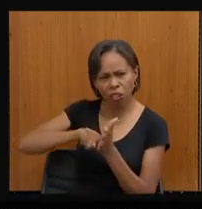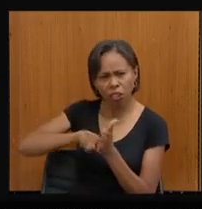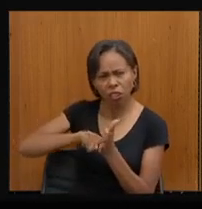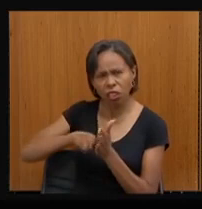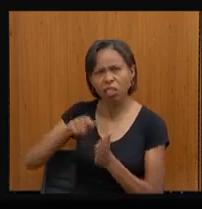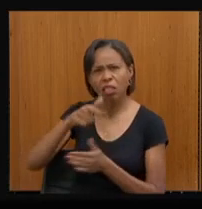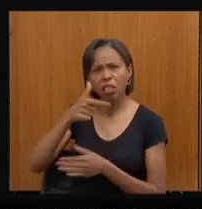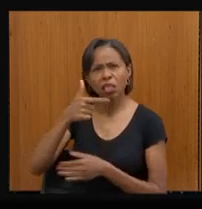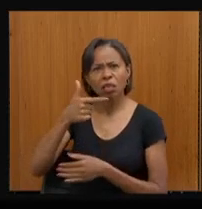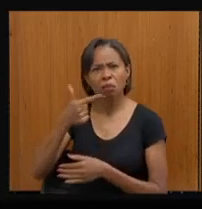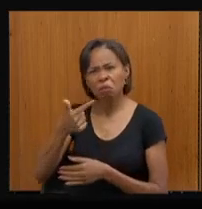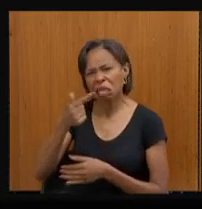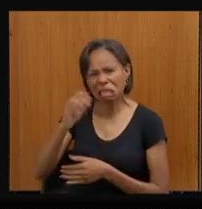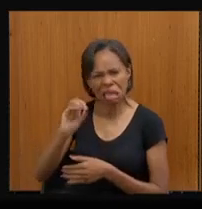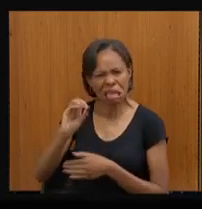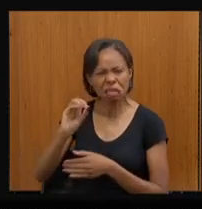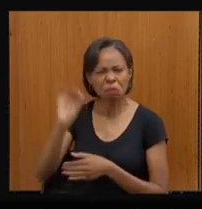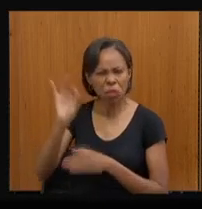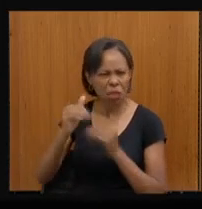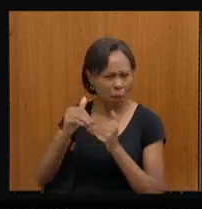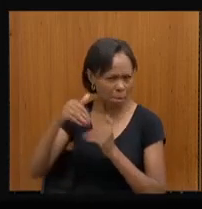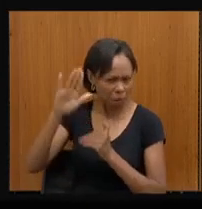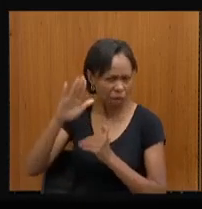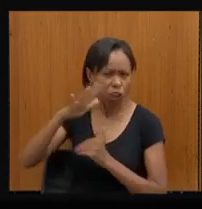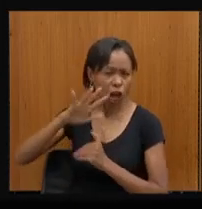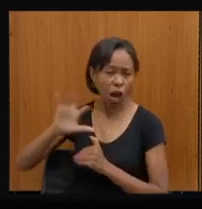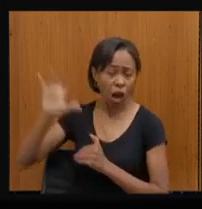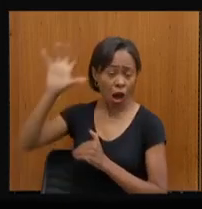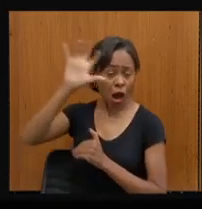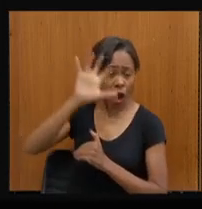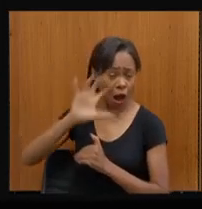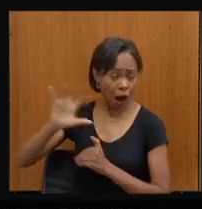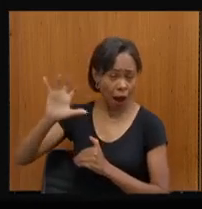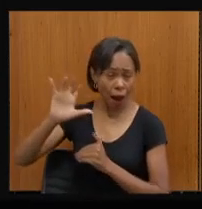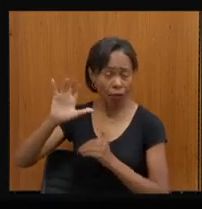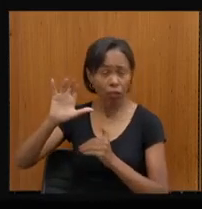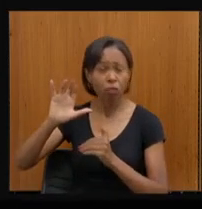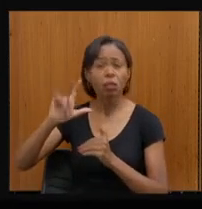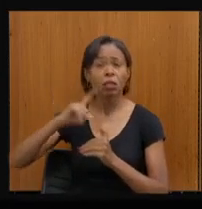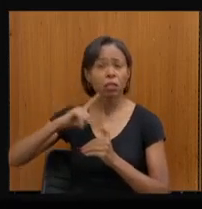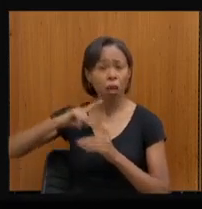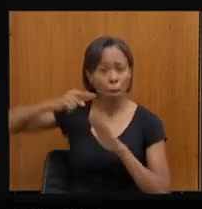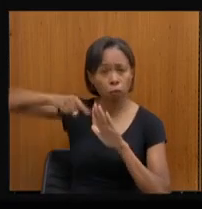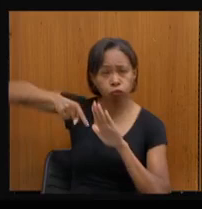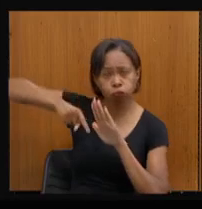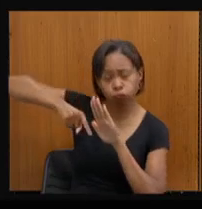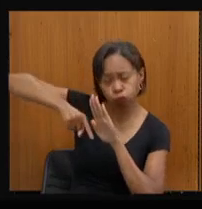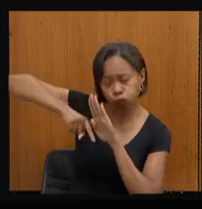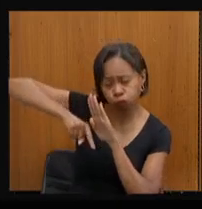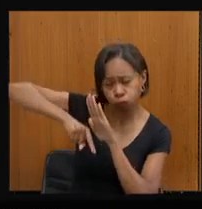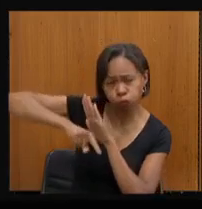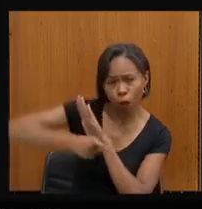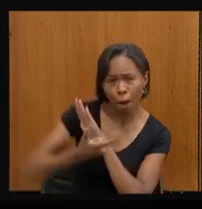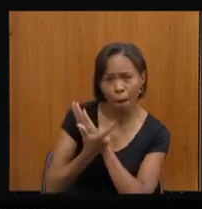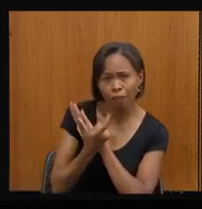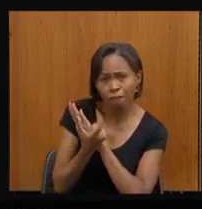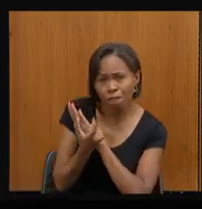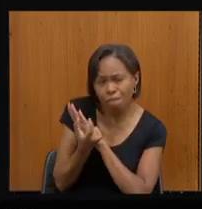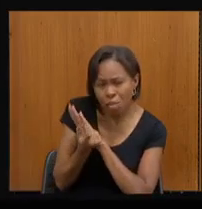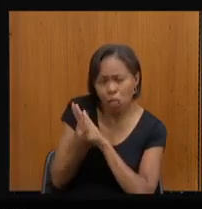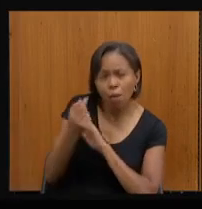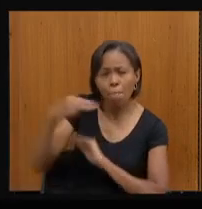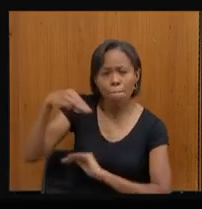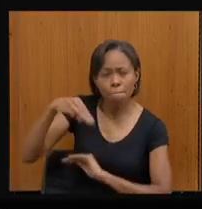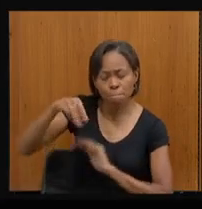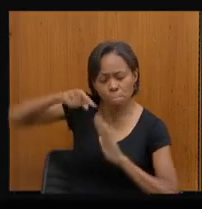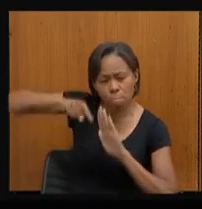168 por cento da área levantada a profundidade e pego a 20 metros e tem muito favorável para